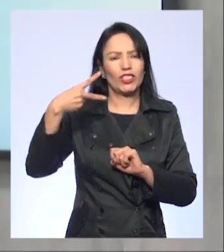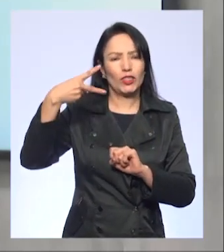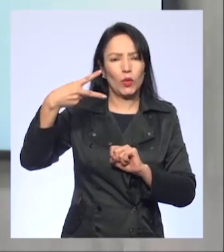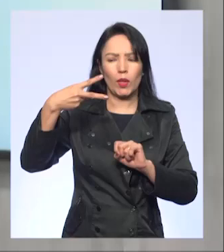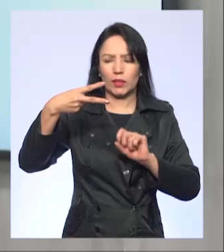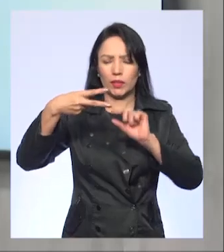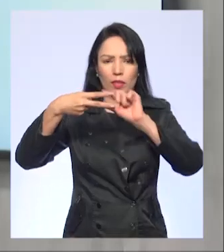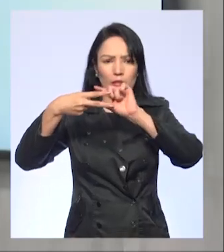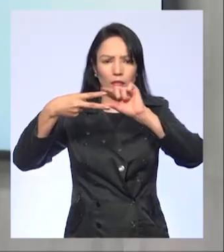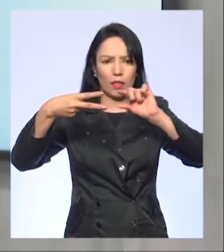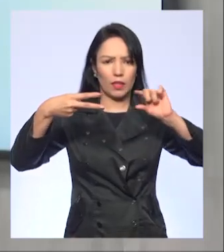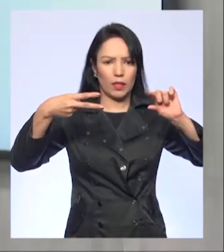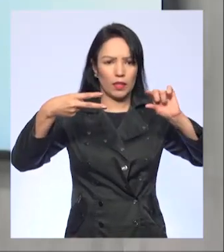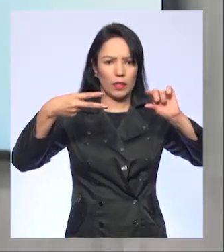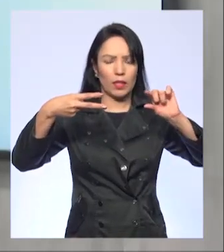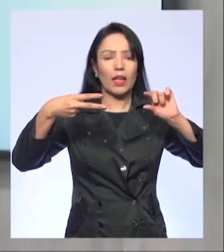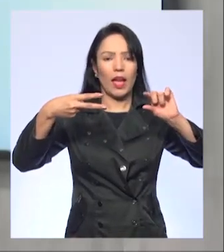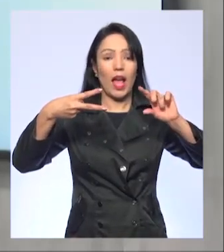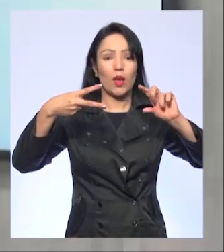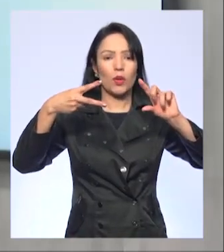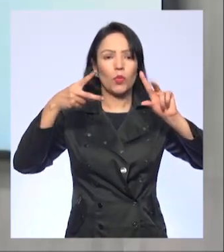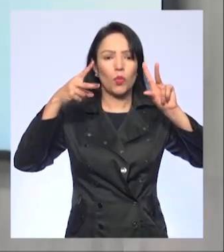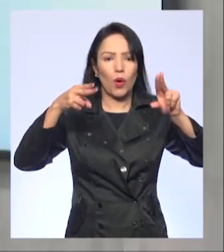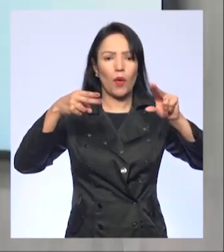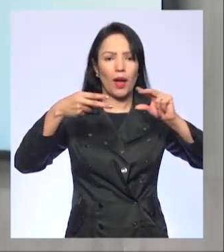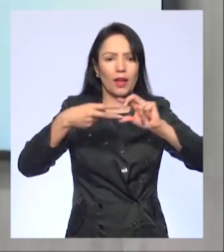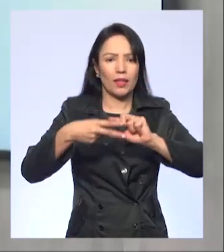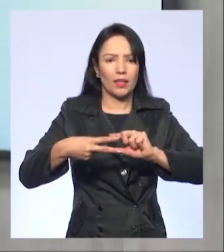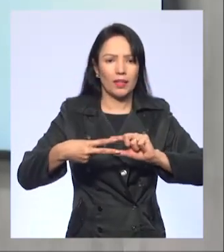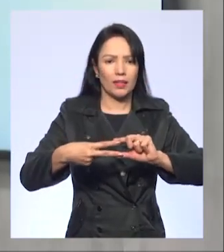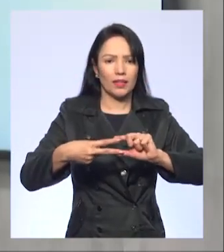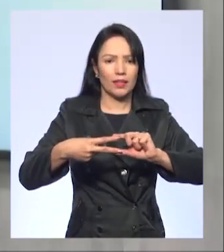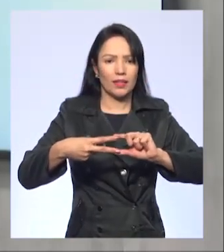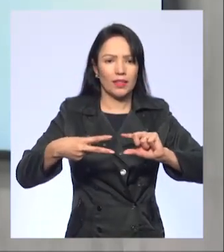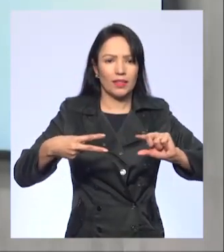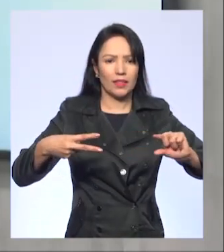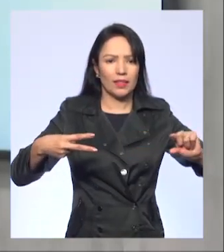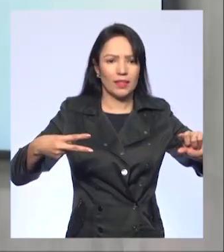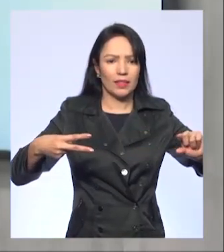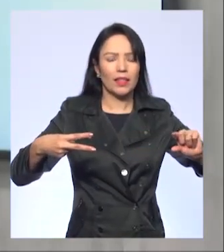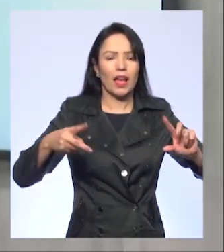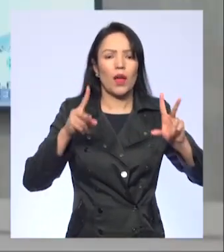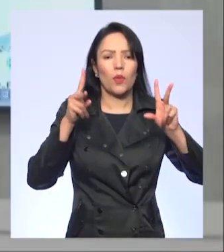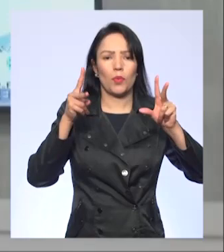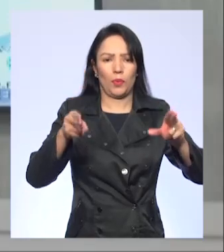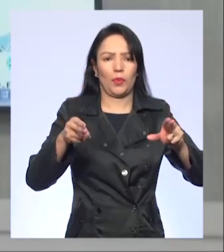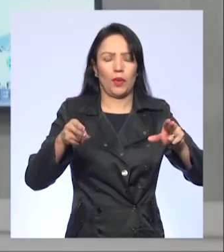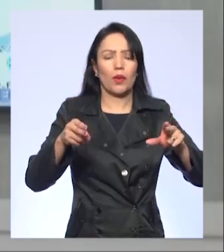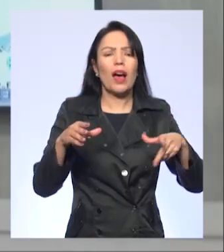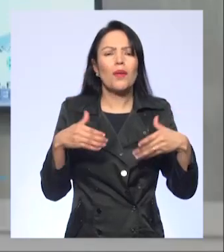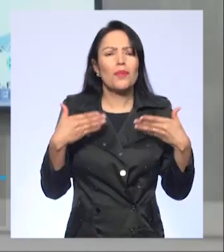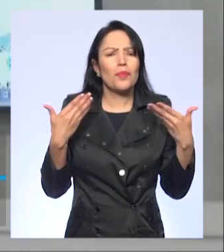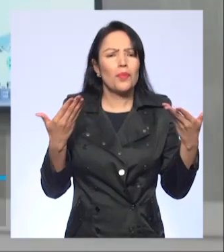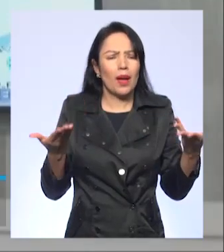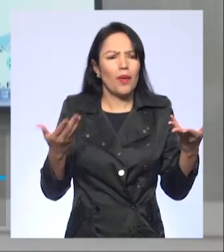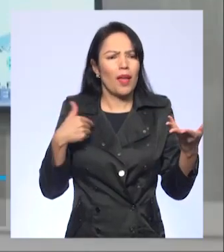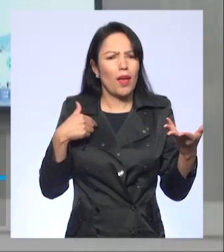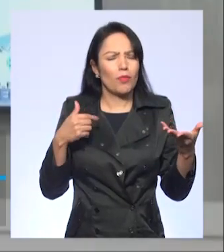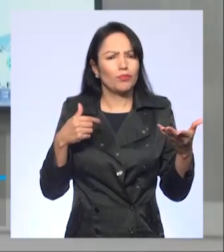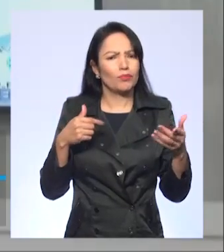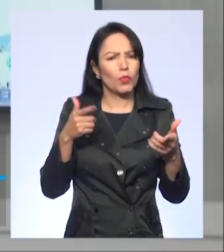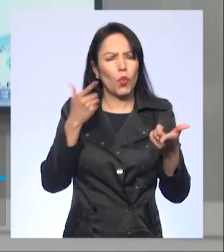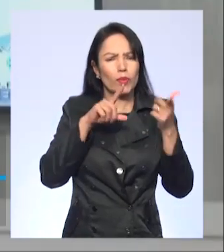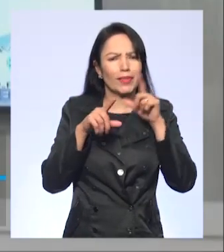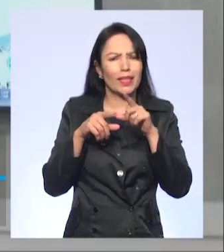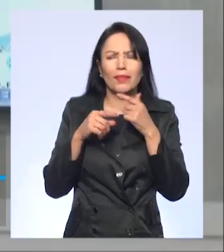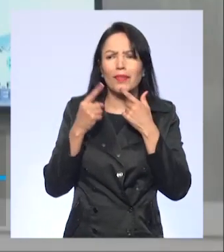transversal é igual aos seus correspondentes. Aí você vai perguntar assim, Fredão, quais os segmentos que eu devo pegar em cima dessa